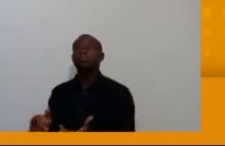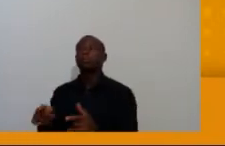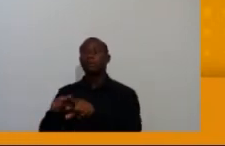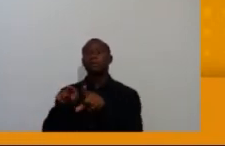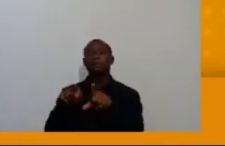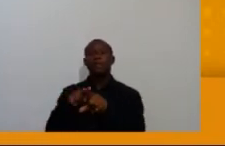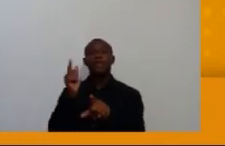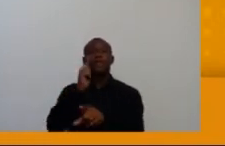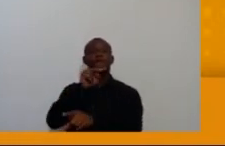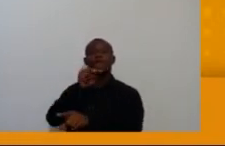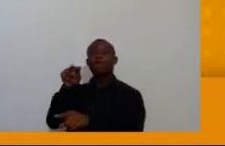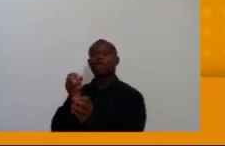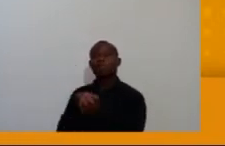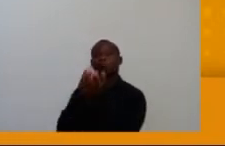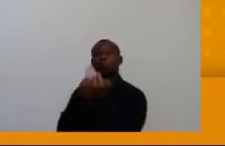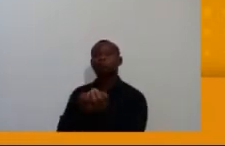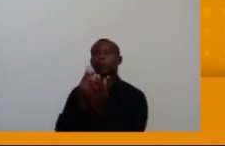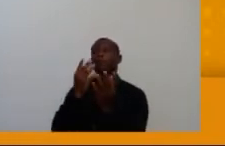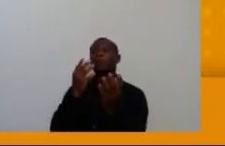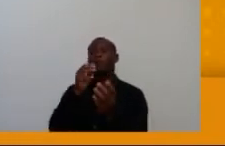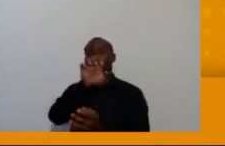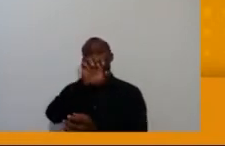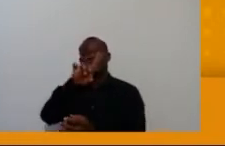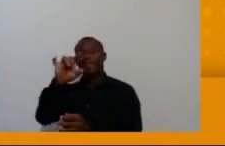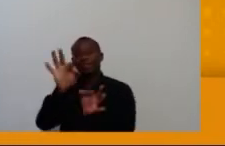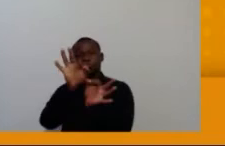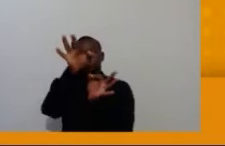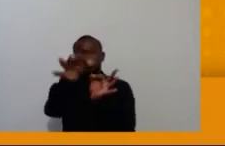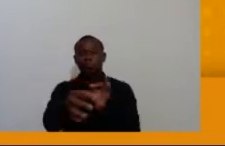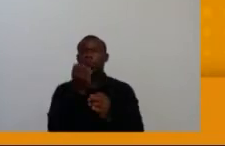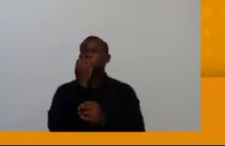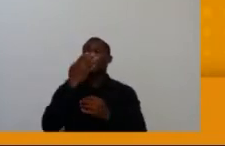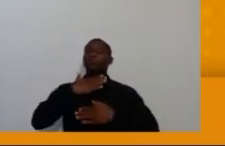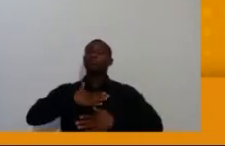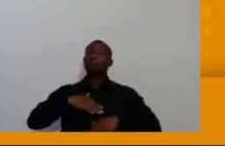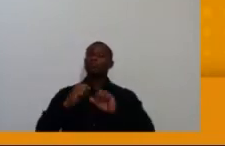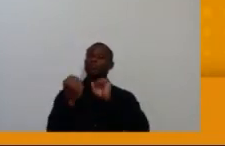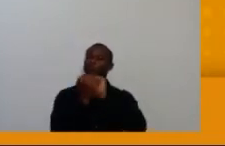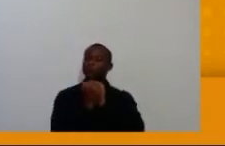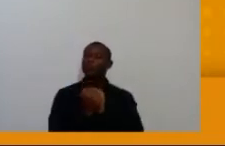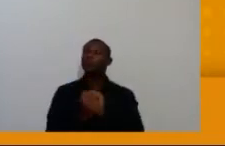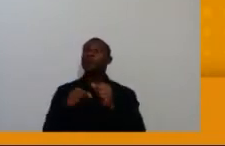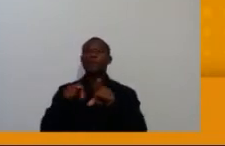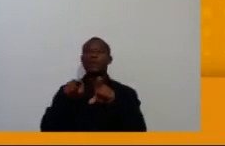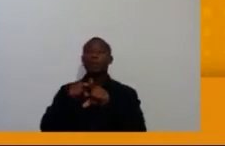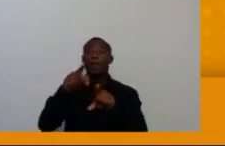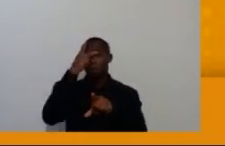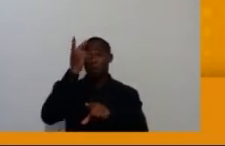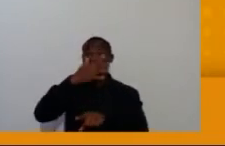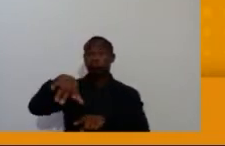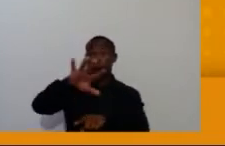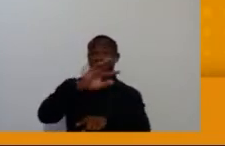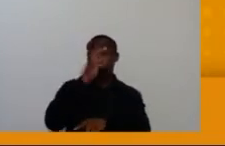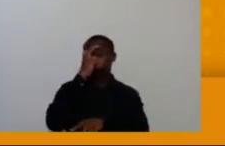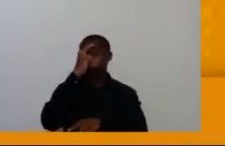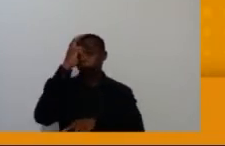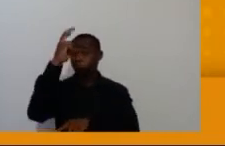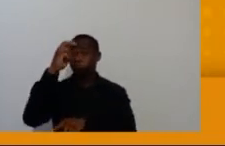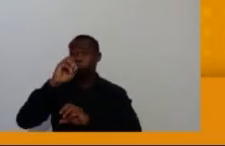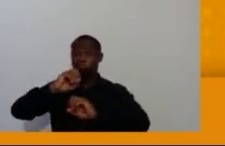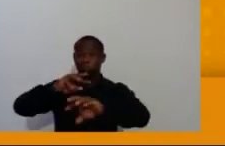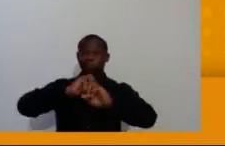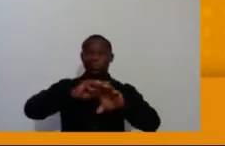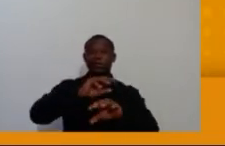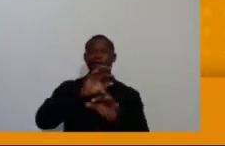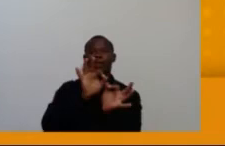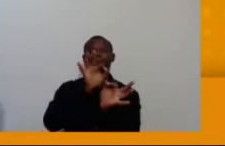levar para o nosso público a nossa rede EAD Senac. A palavra está com você e ficamos felizes de